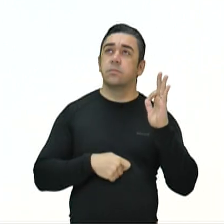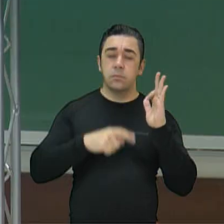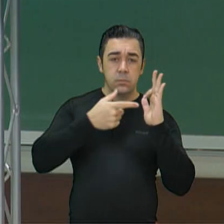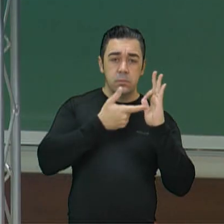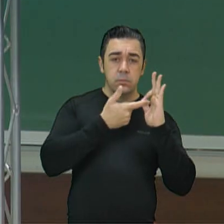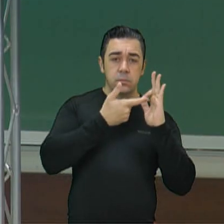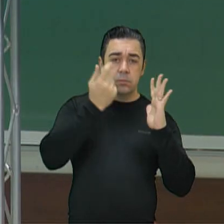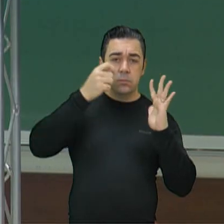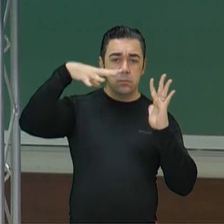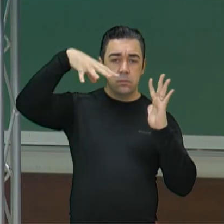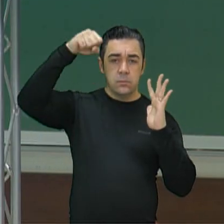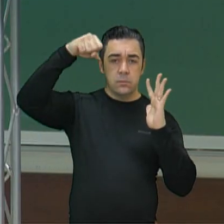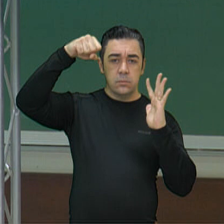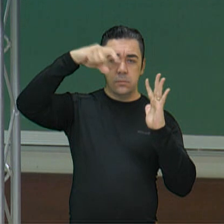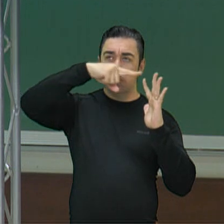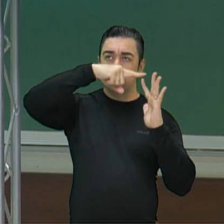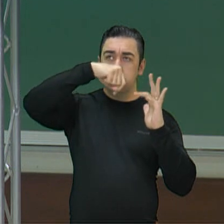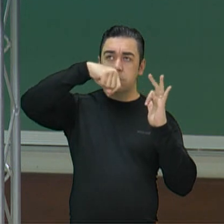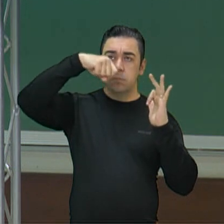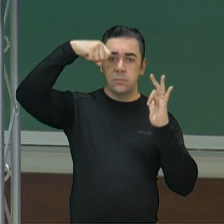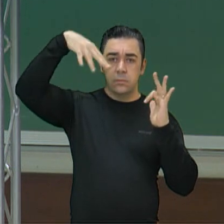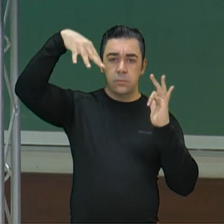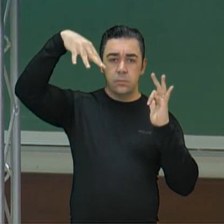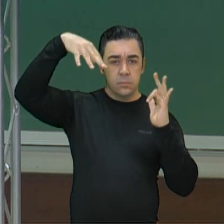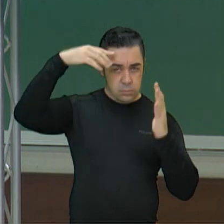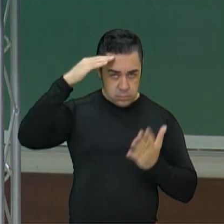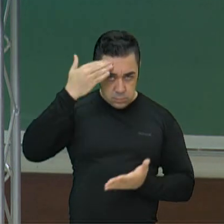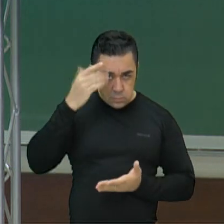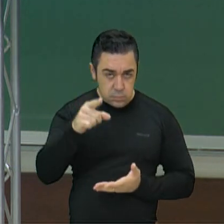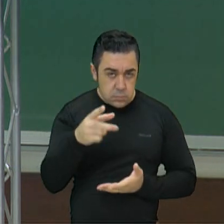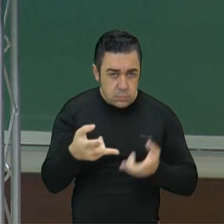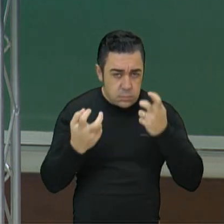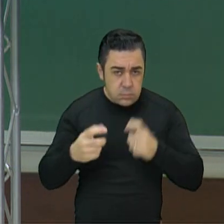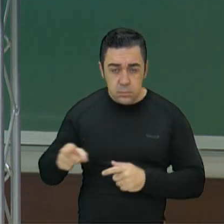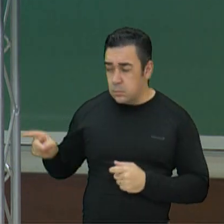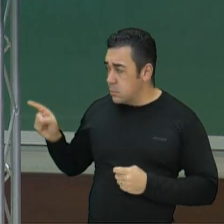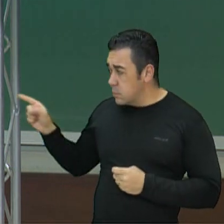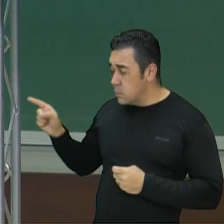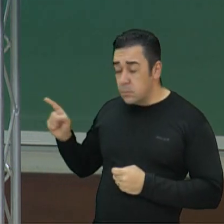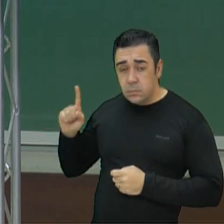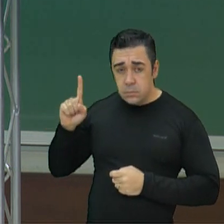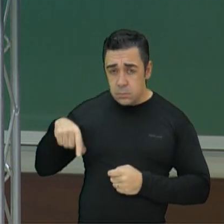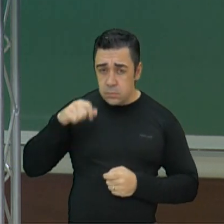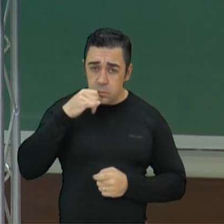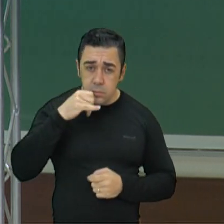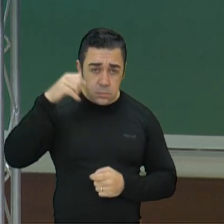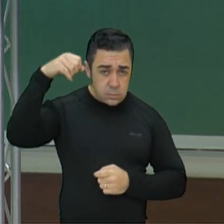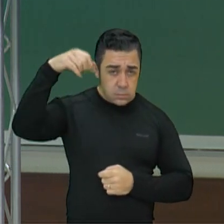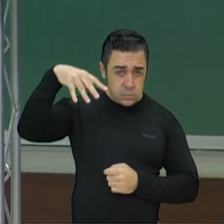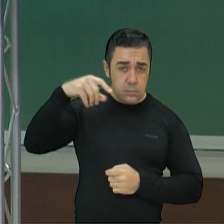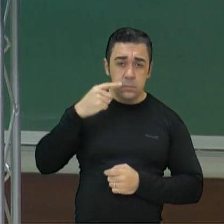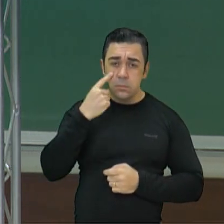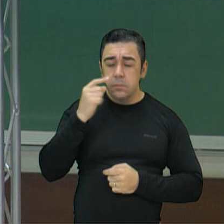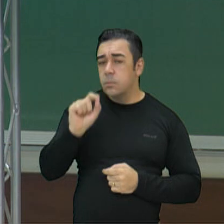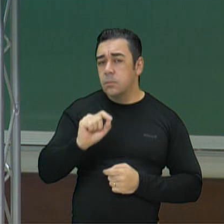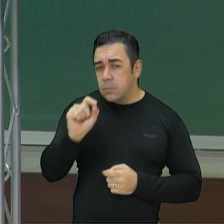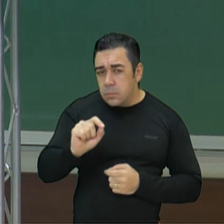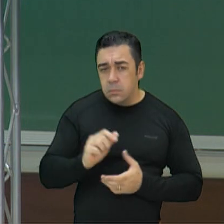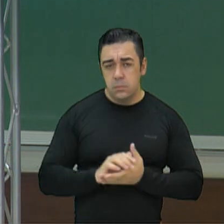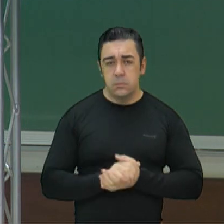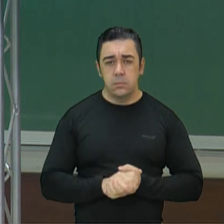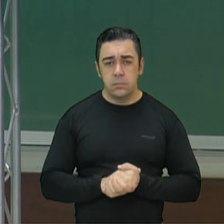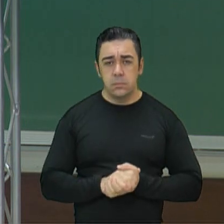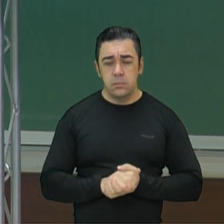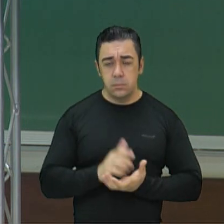acionado. Então, no caso da lâmpada, nós só relembrando aqui, né, nós vimos aqui